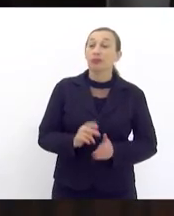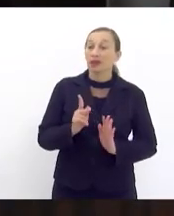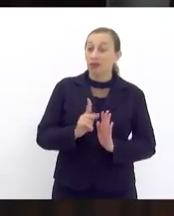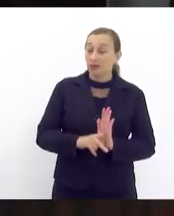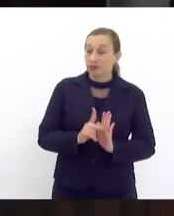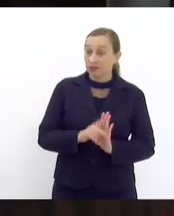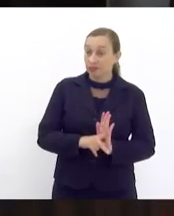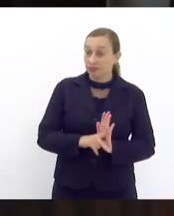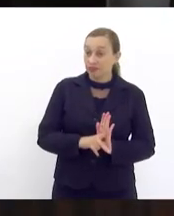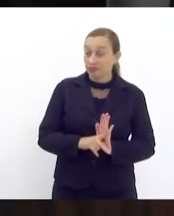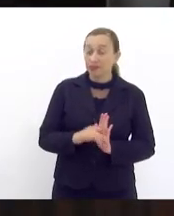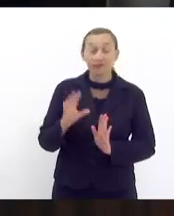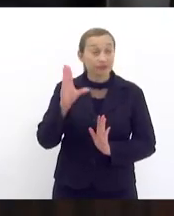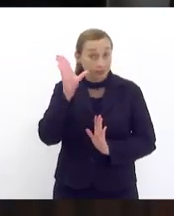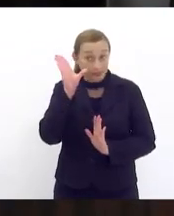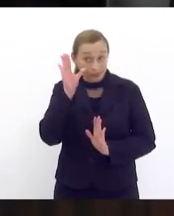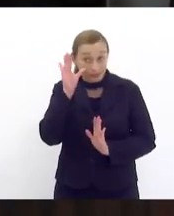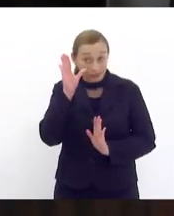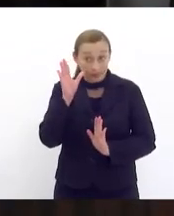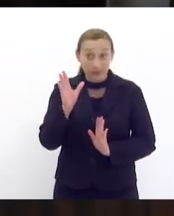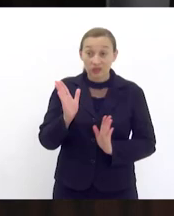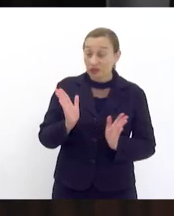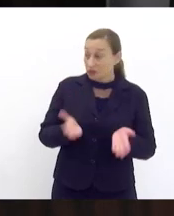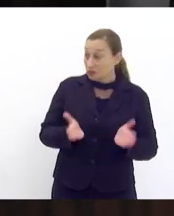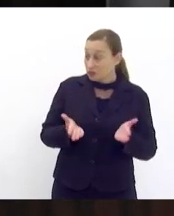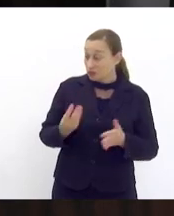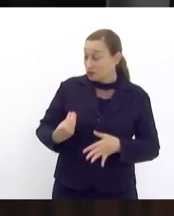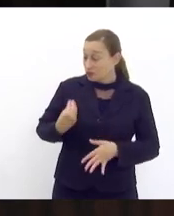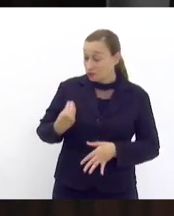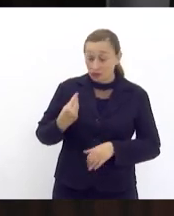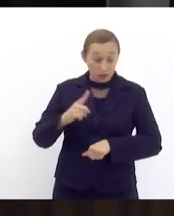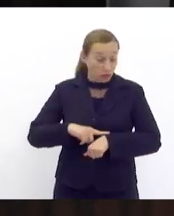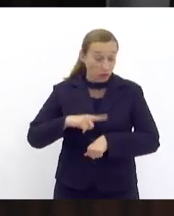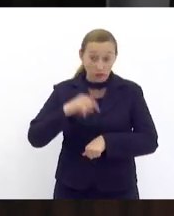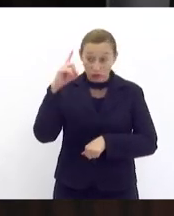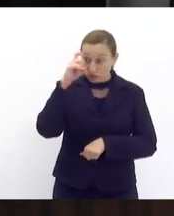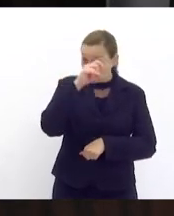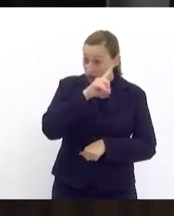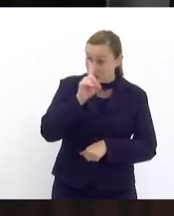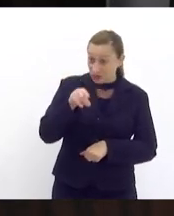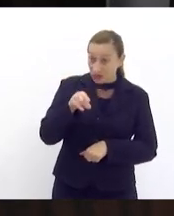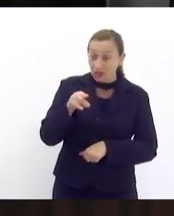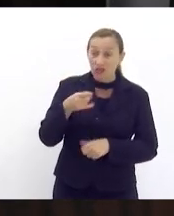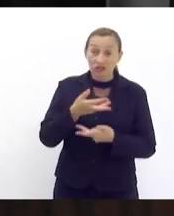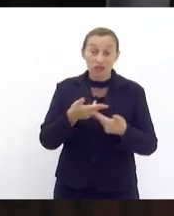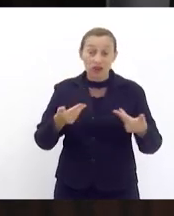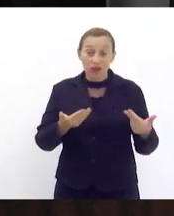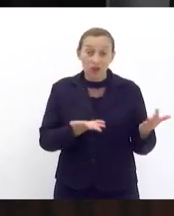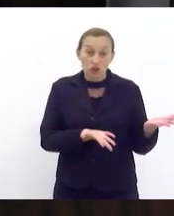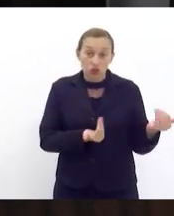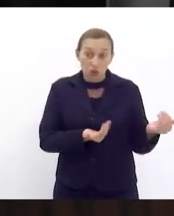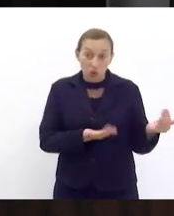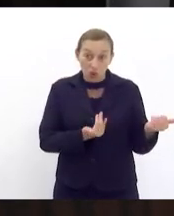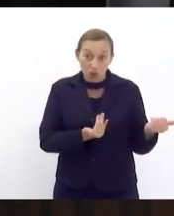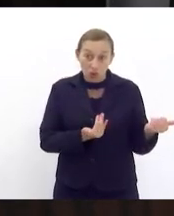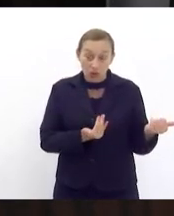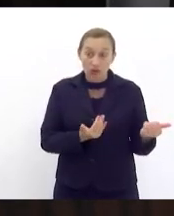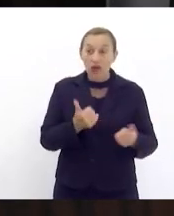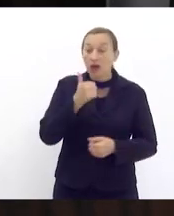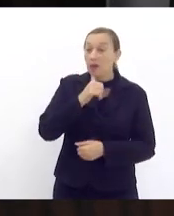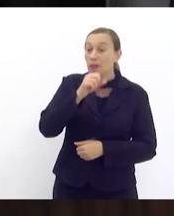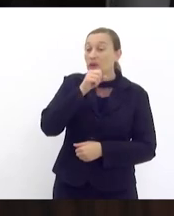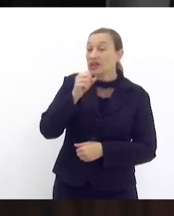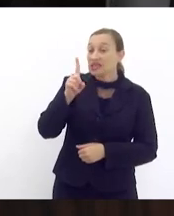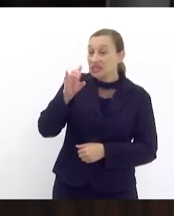projeto muito interessante projeto que hoje nós estamos vivendo momentos difícil né com muitas jovens sendo mãe cedo né